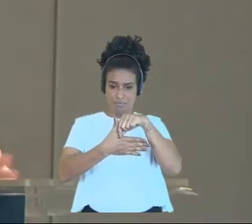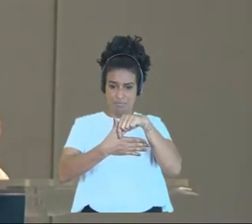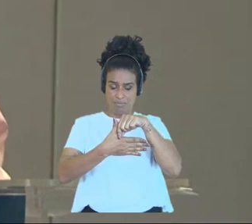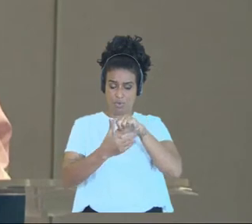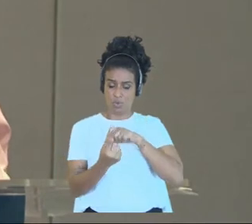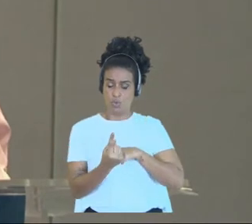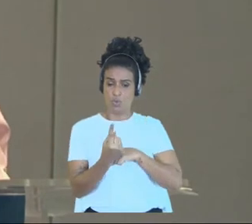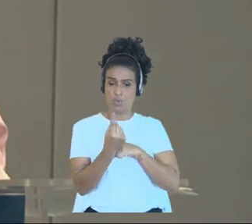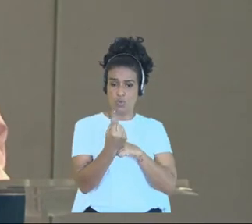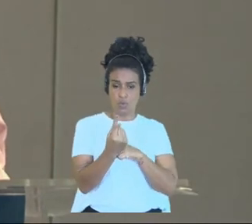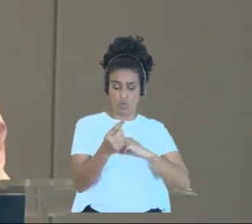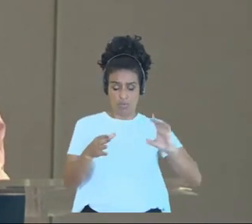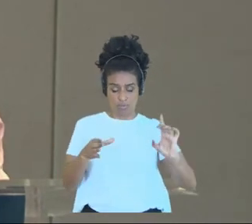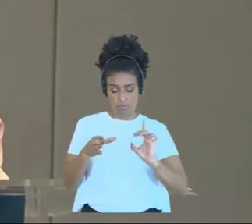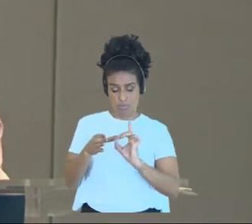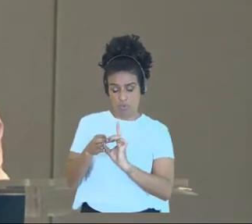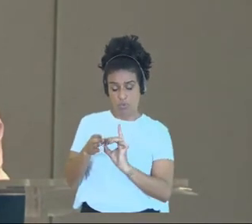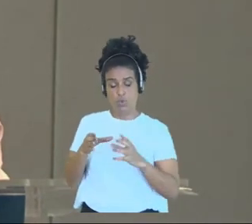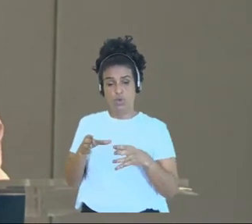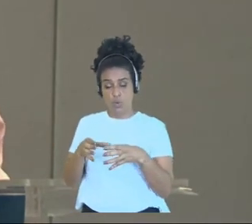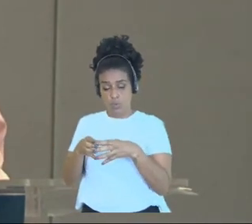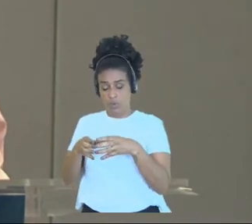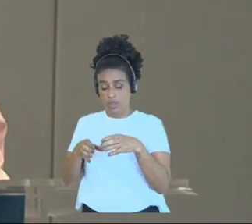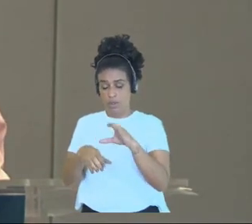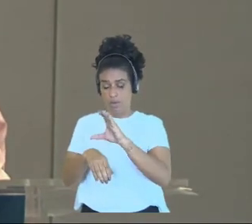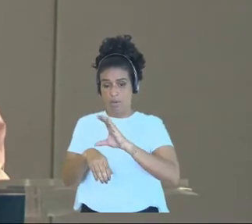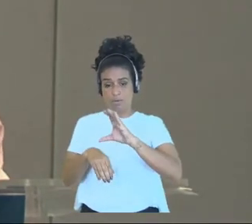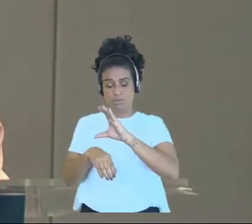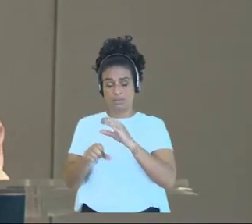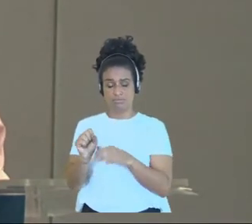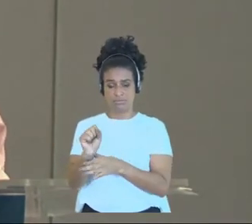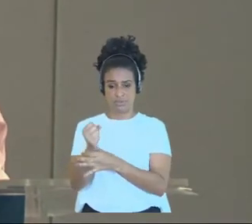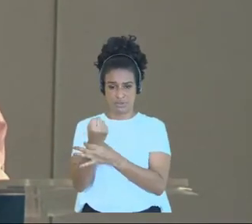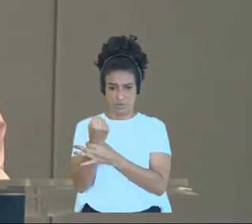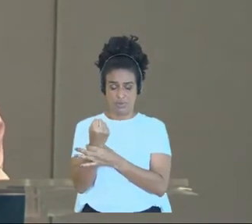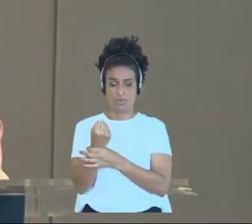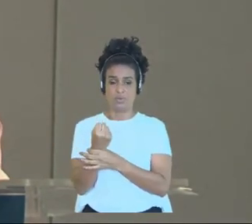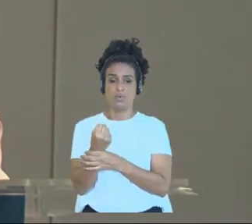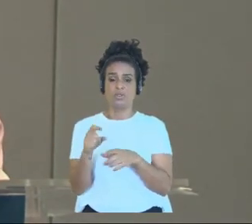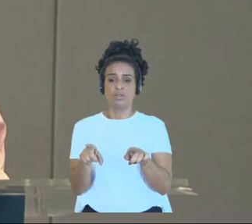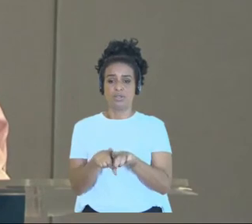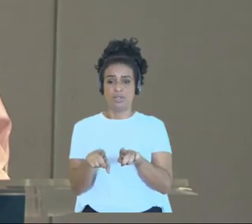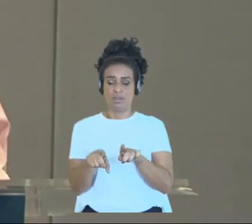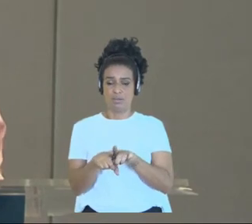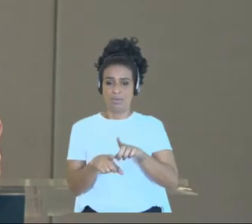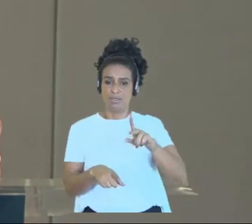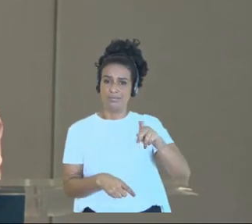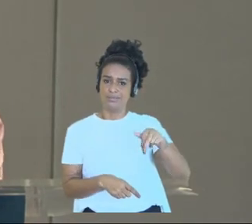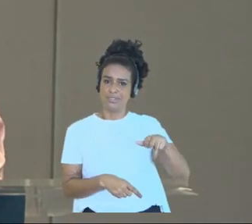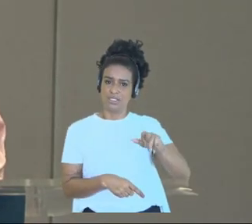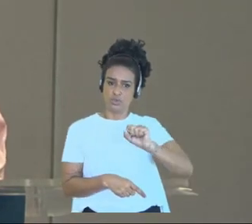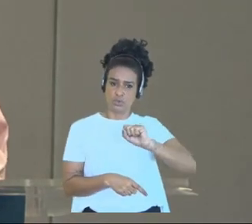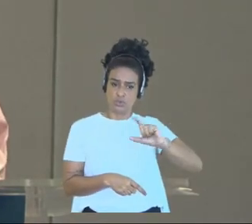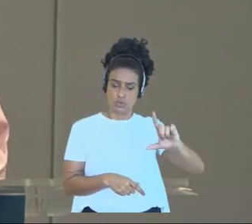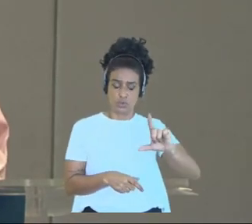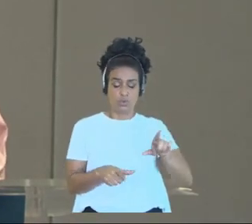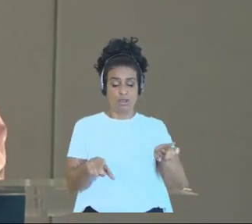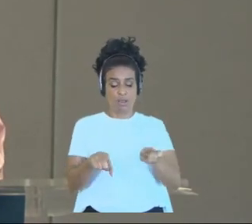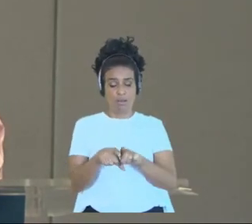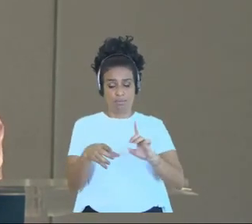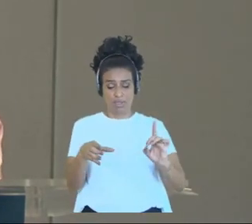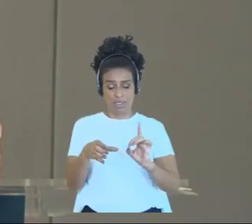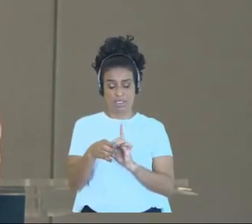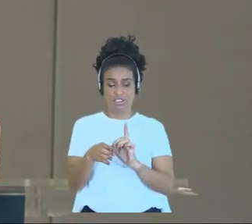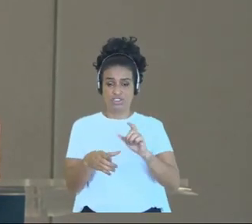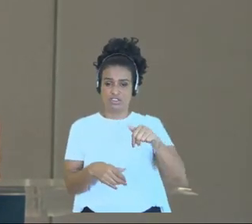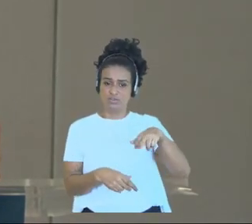com uma sede no Conselho de Segurança, ex-chefe das missões de CAP7 Azul, parte do G20,